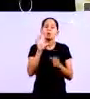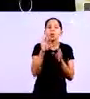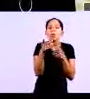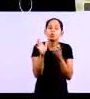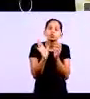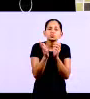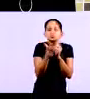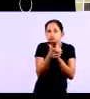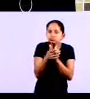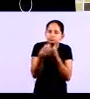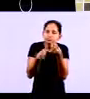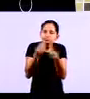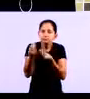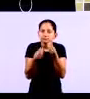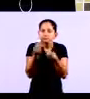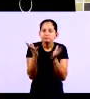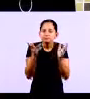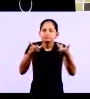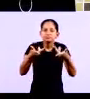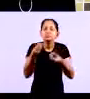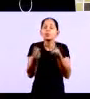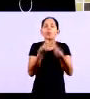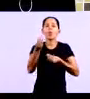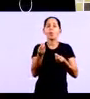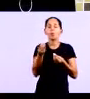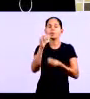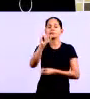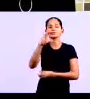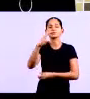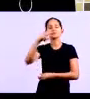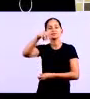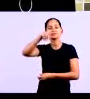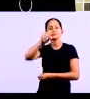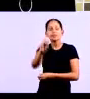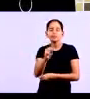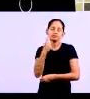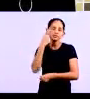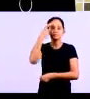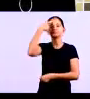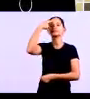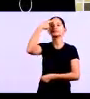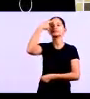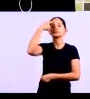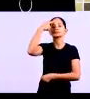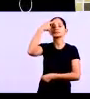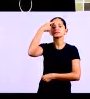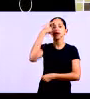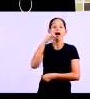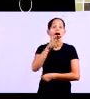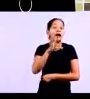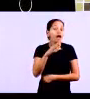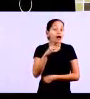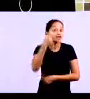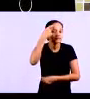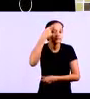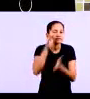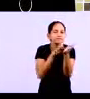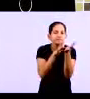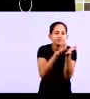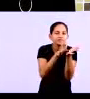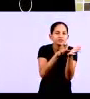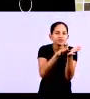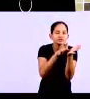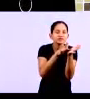meu irmão, de não pagar esse tal desse ICMS? Peraí. Rapaz, e se eu fingir